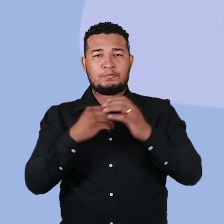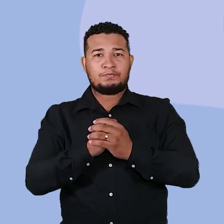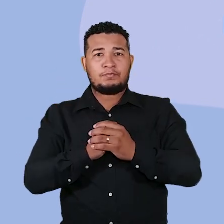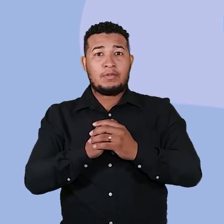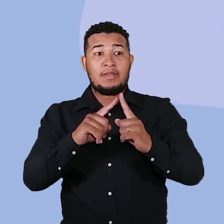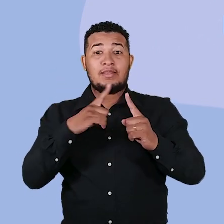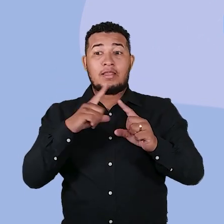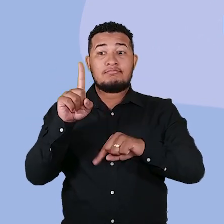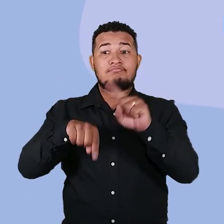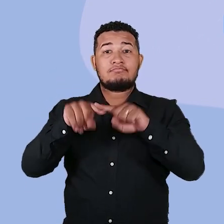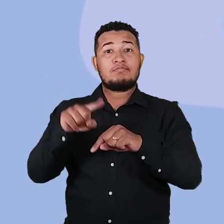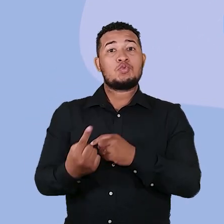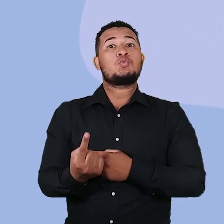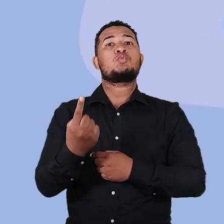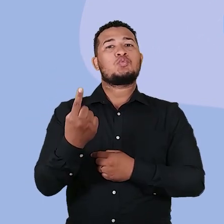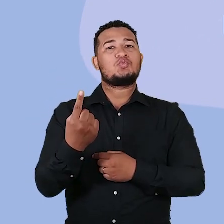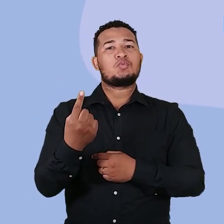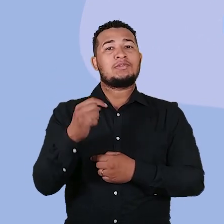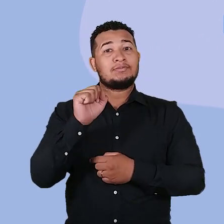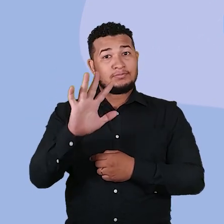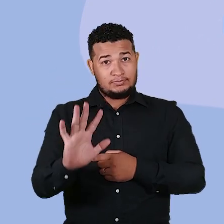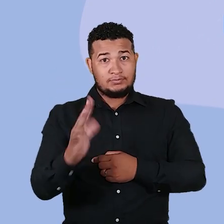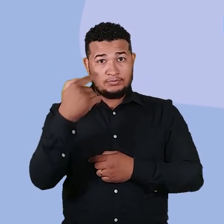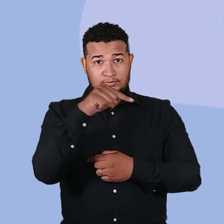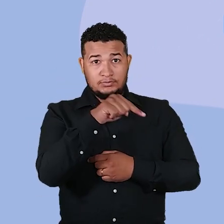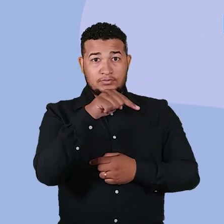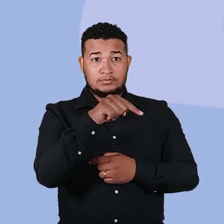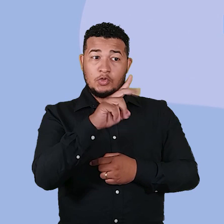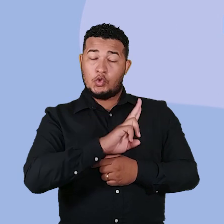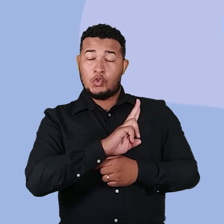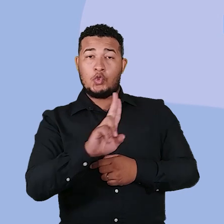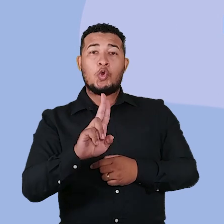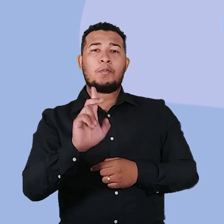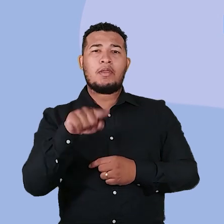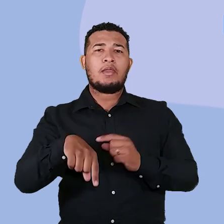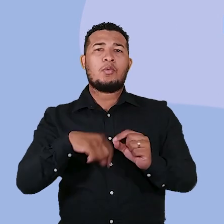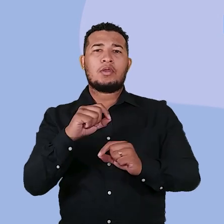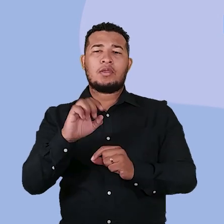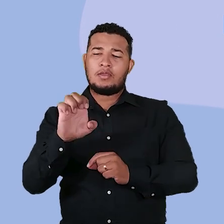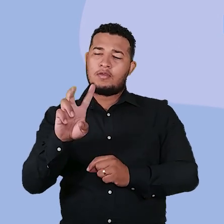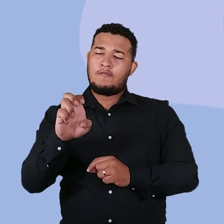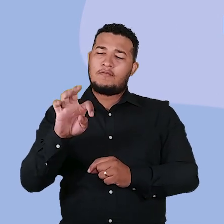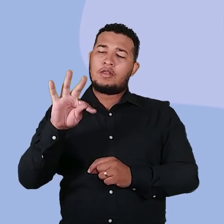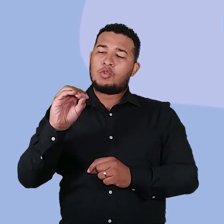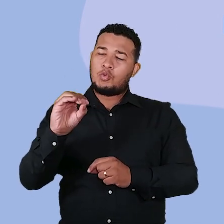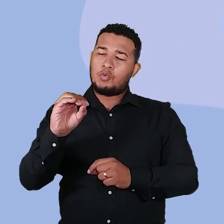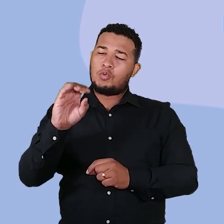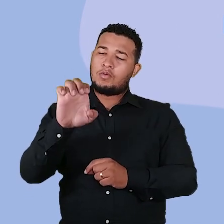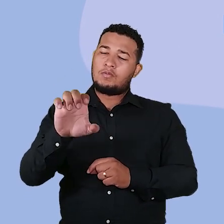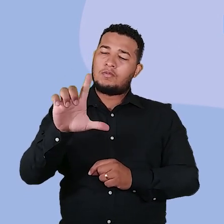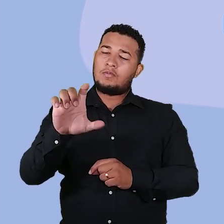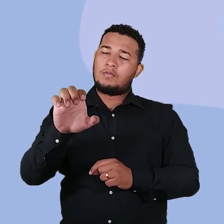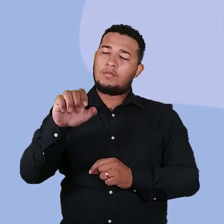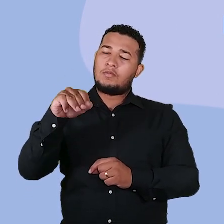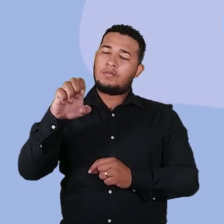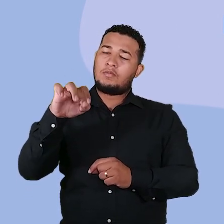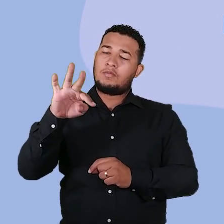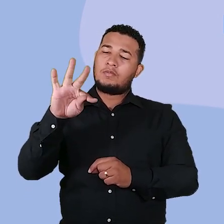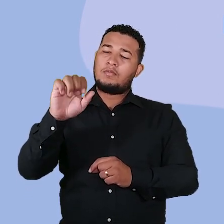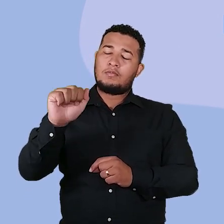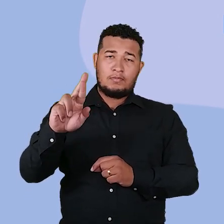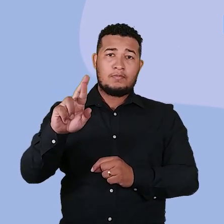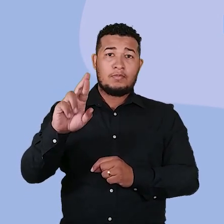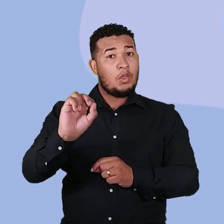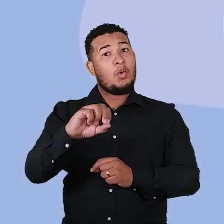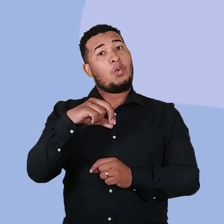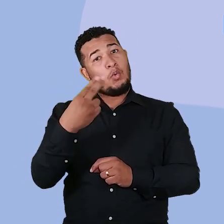agora observe que o evento tem apenas um elemento quando isso acontece chamamos de evento elementar